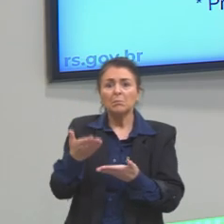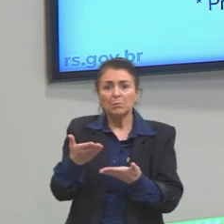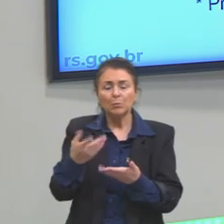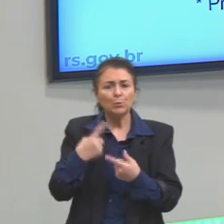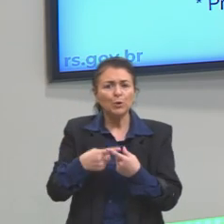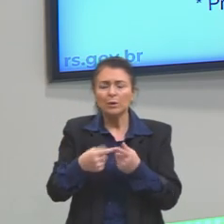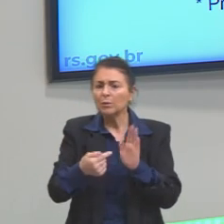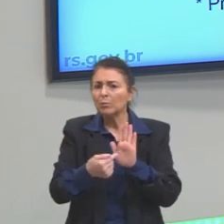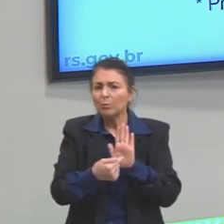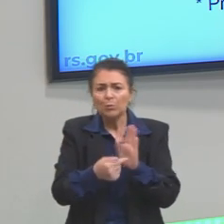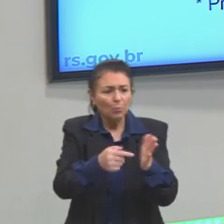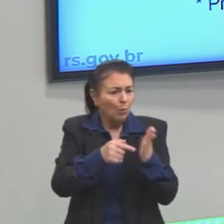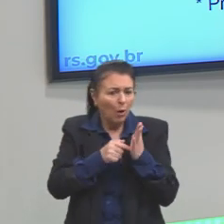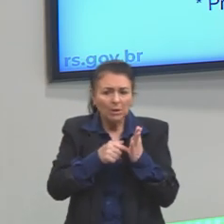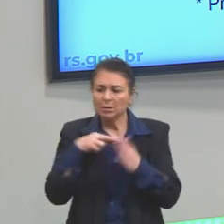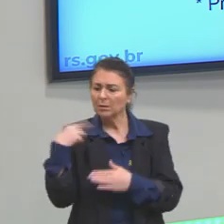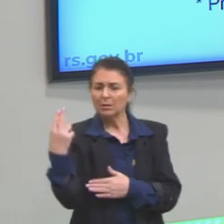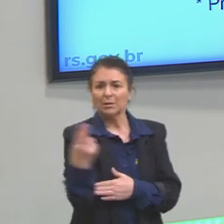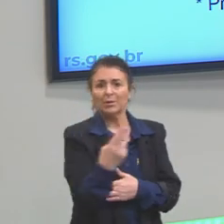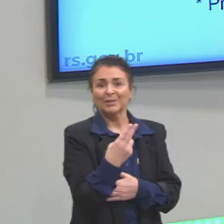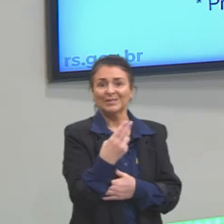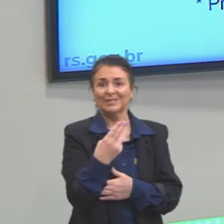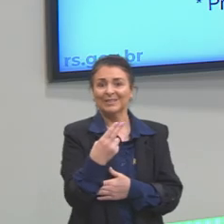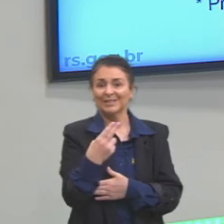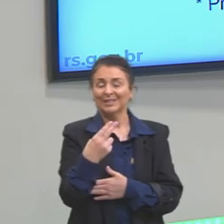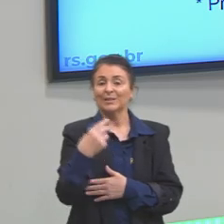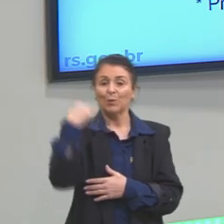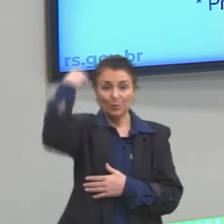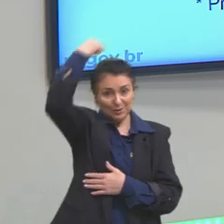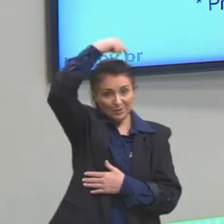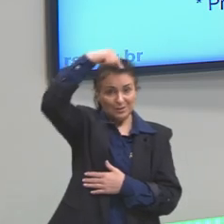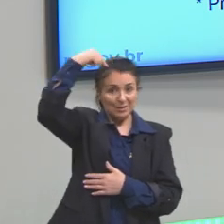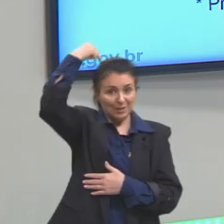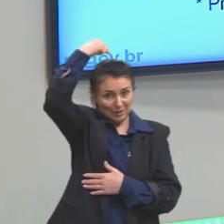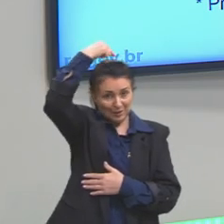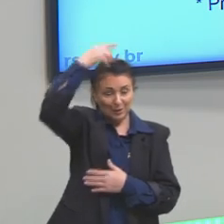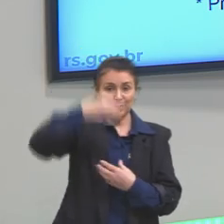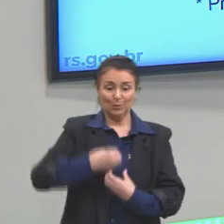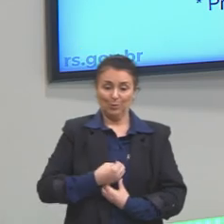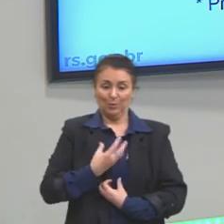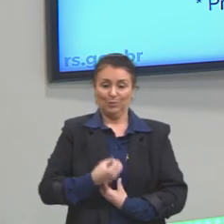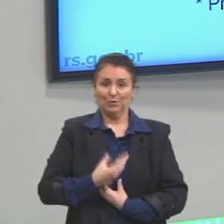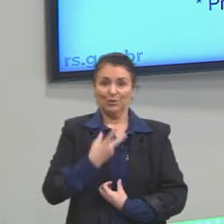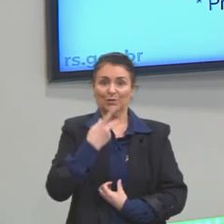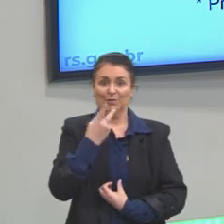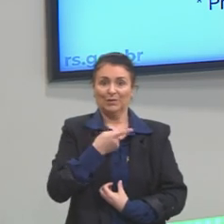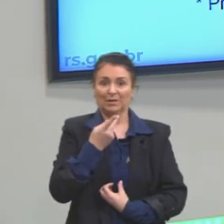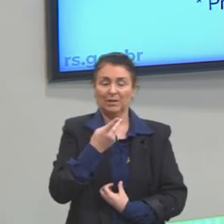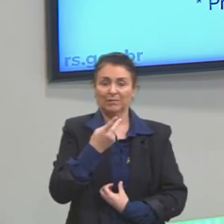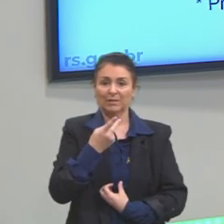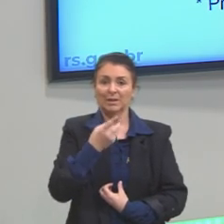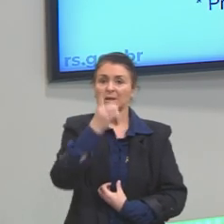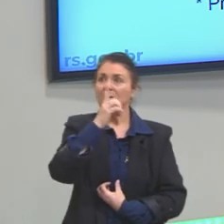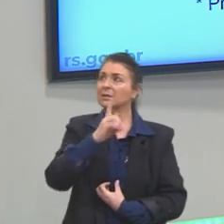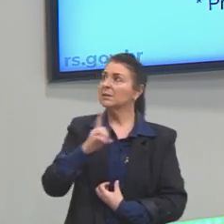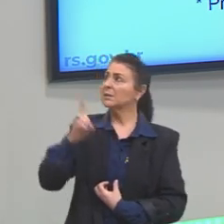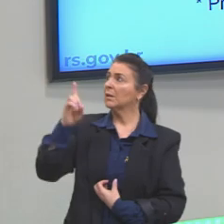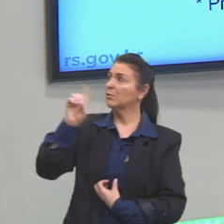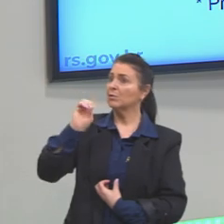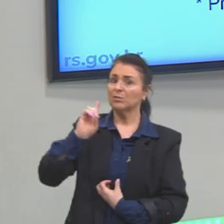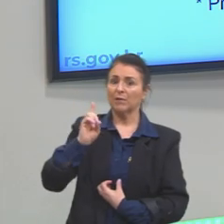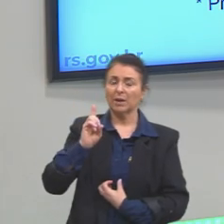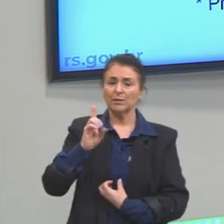que o Santo Agostinho coloca né se Deus corrige se a nossa vida nós não seríamos humanos